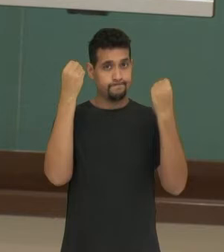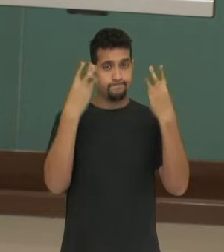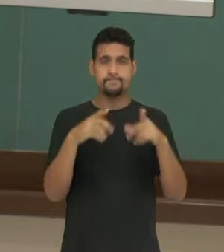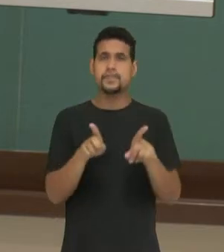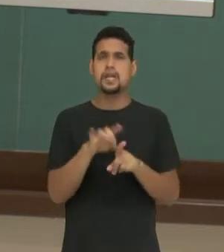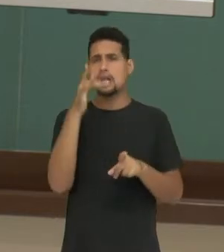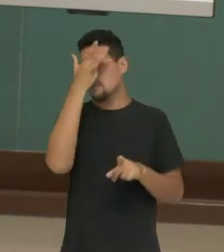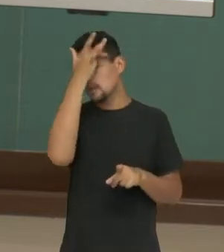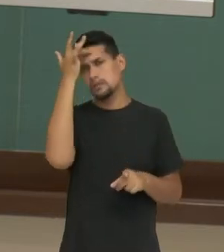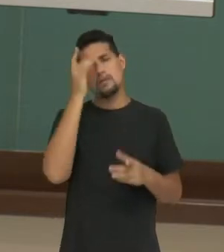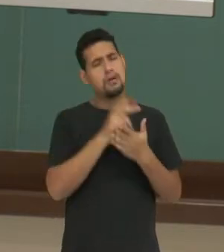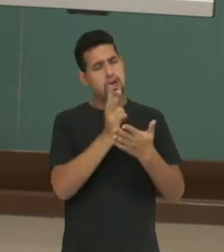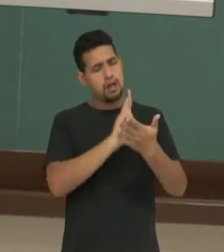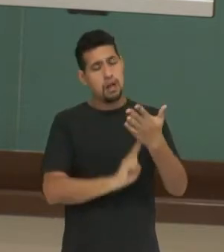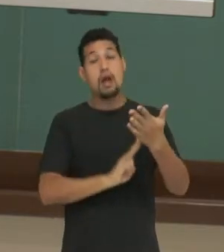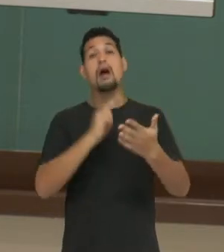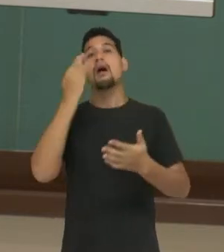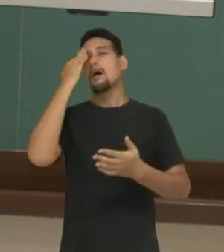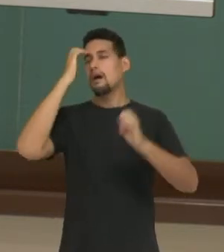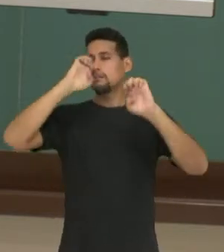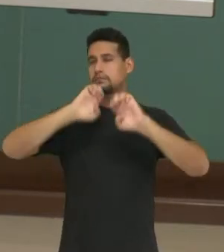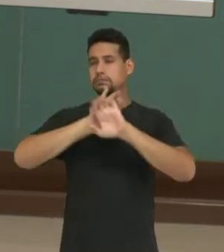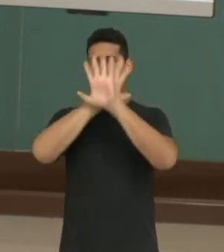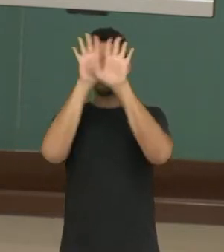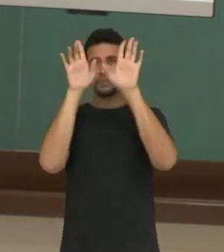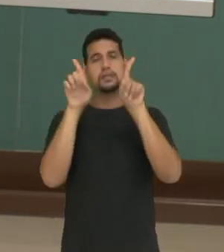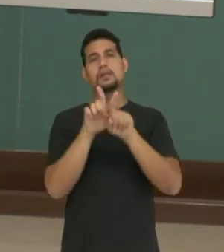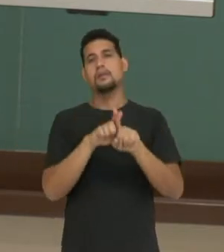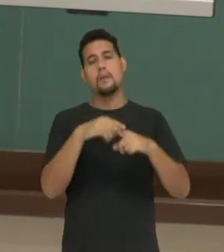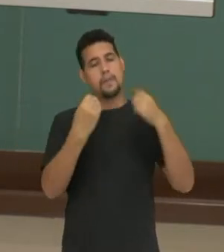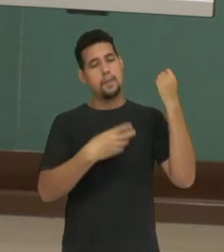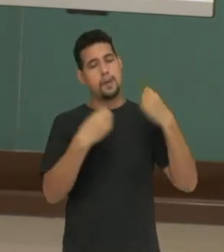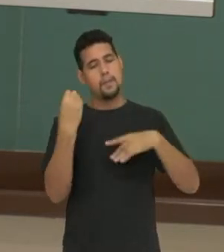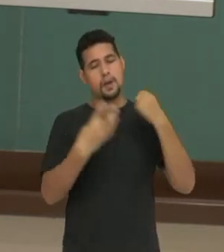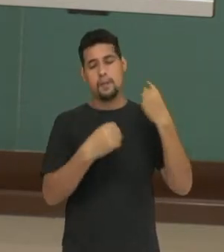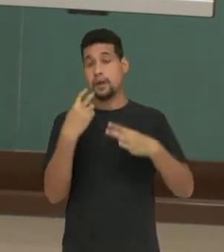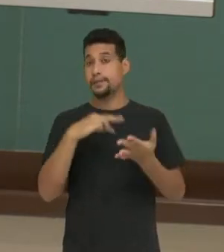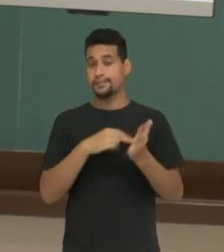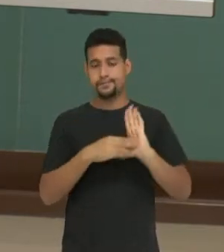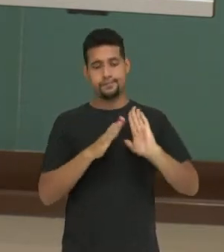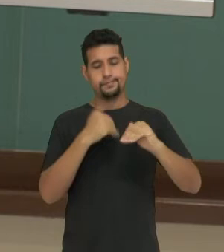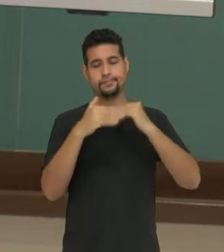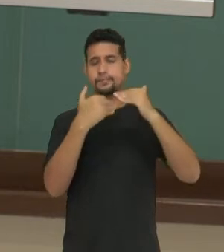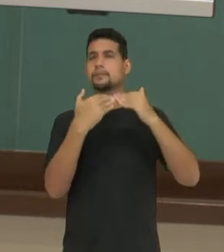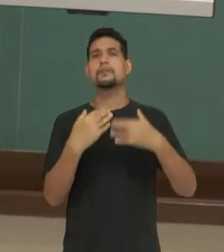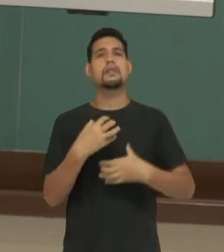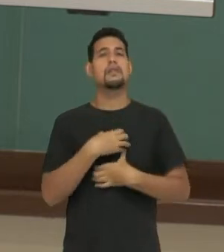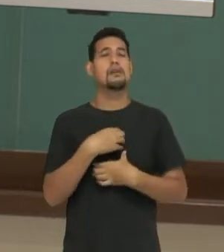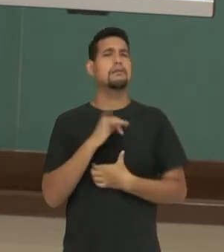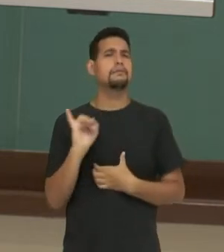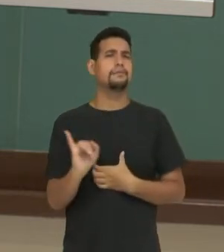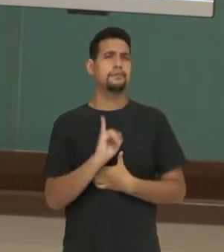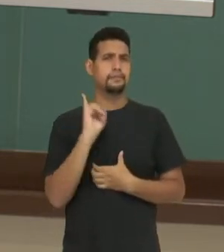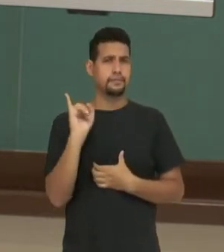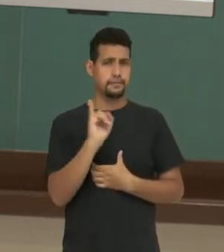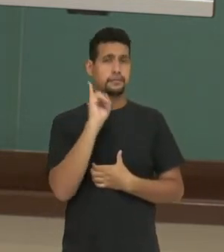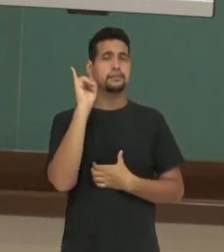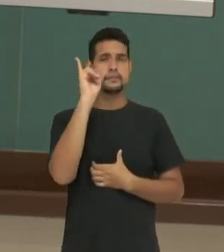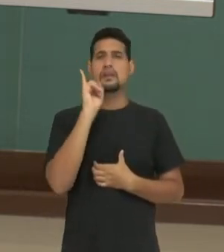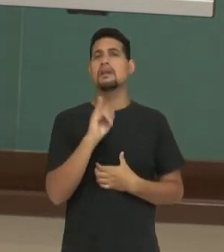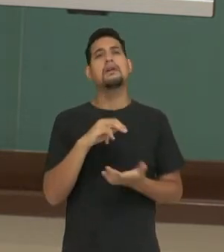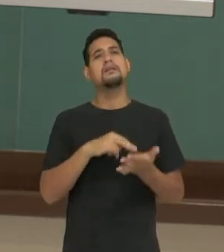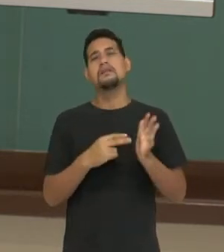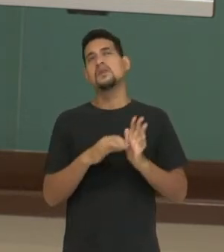que o leitor tenha uma noção, né, de que os meus argumentos eles são construídos de forma fundamentada, né? Não